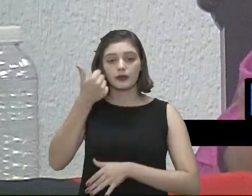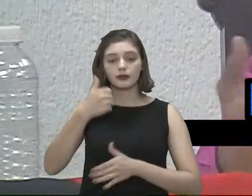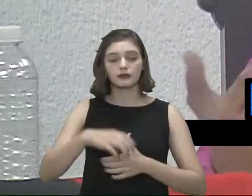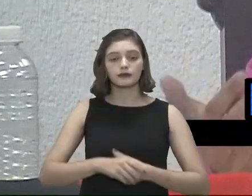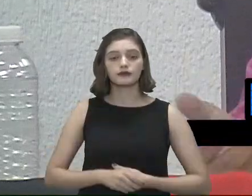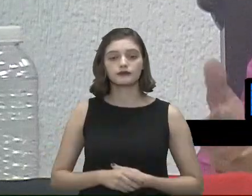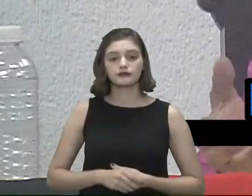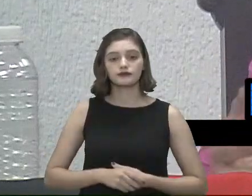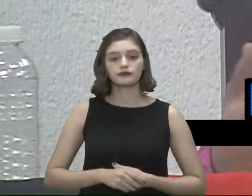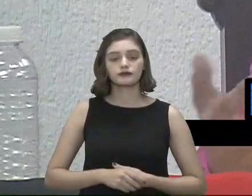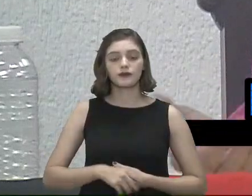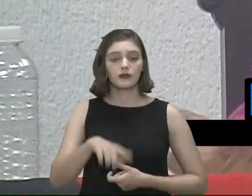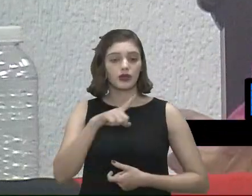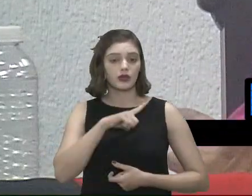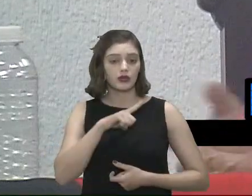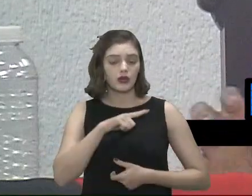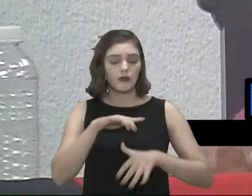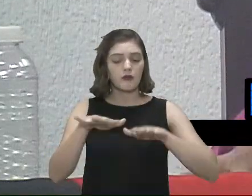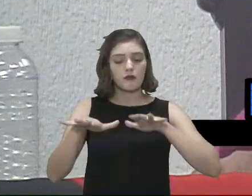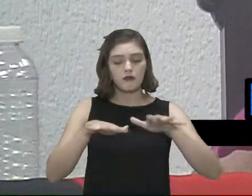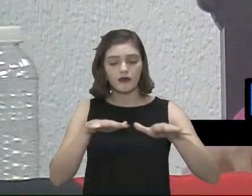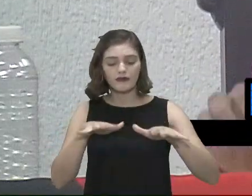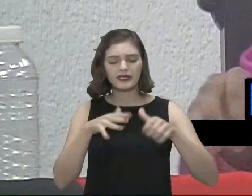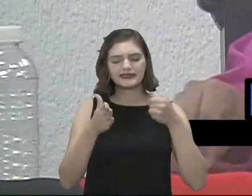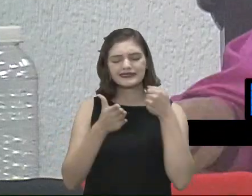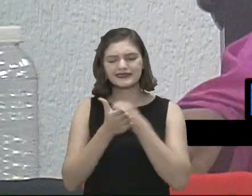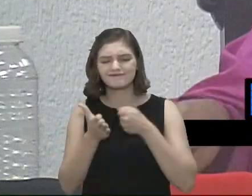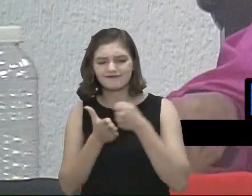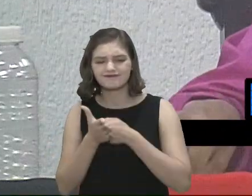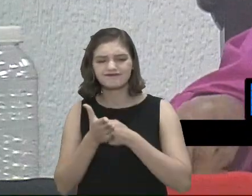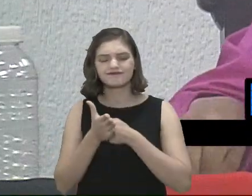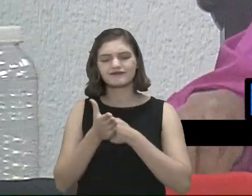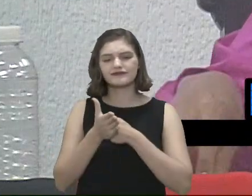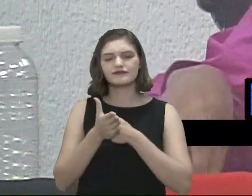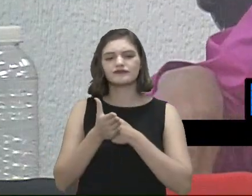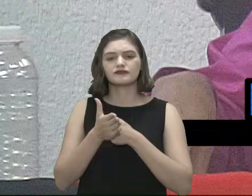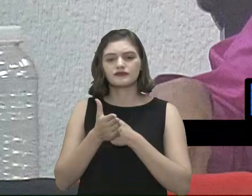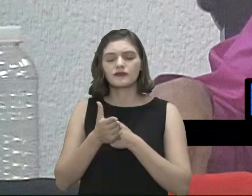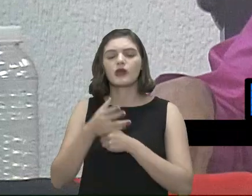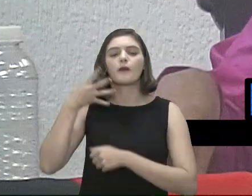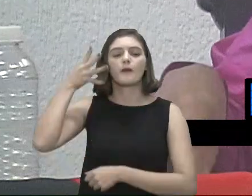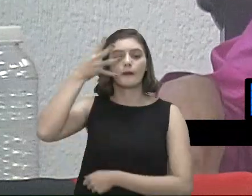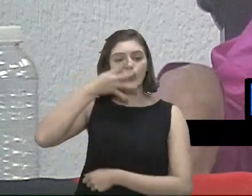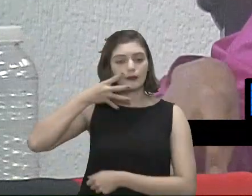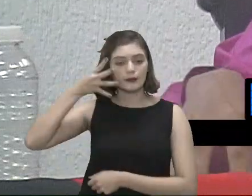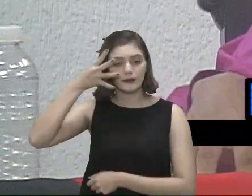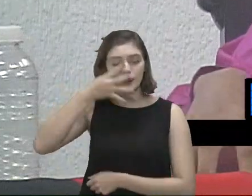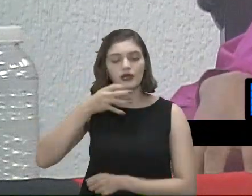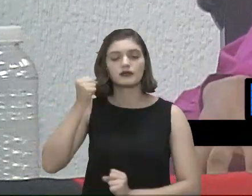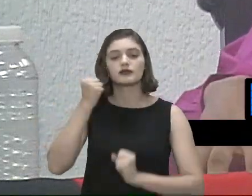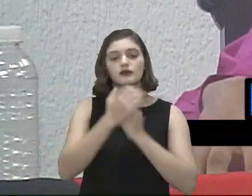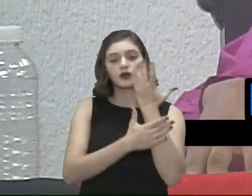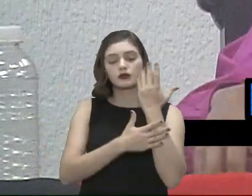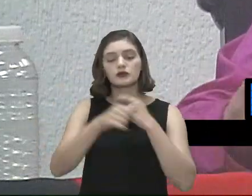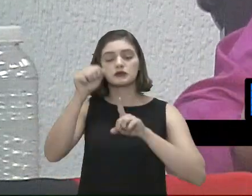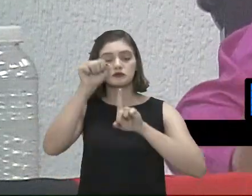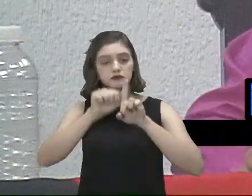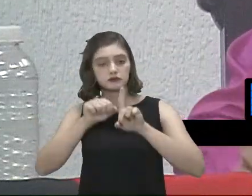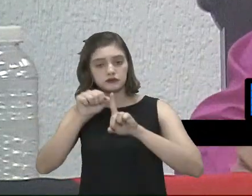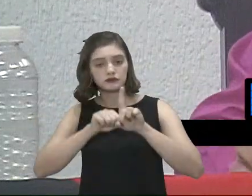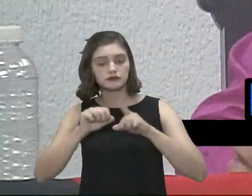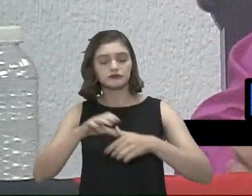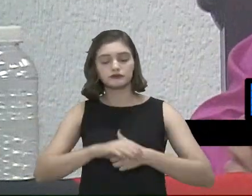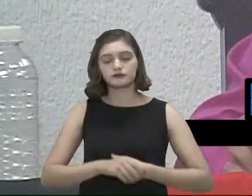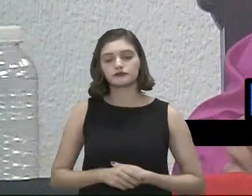que existe um movimento de tentar fazer isso a partir de palestras, né, que acontecem mensalmente,